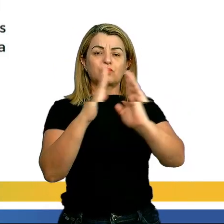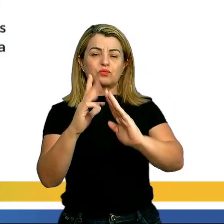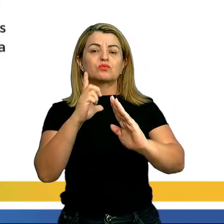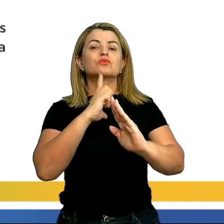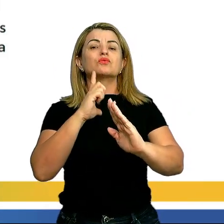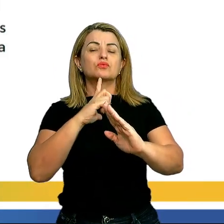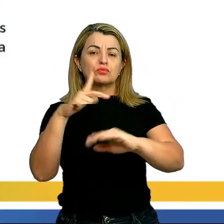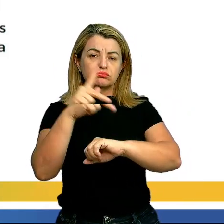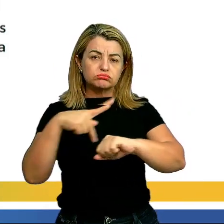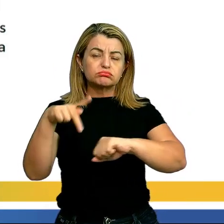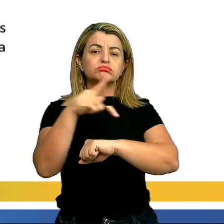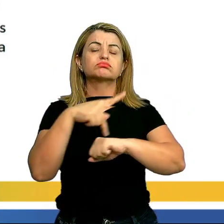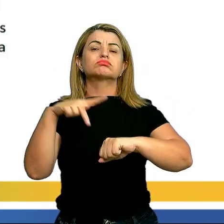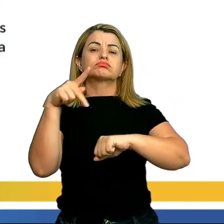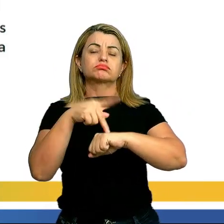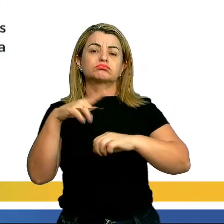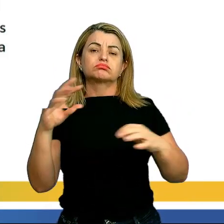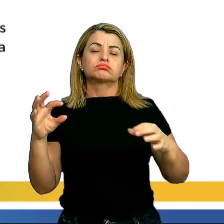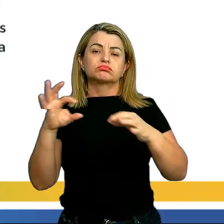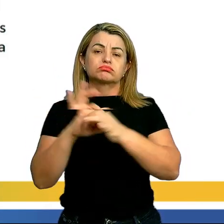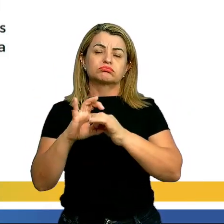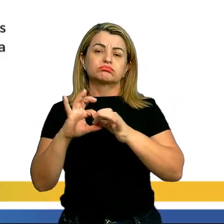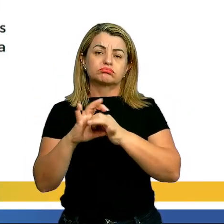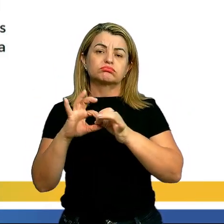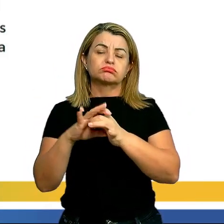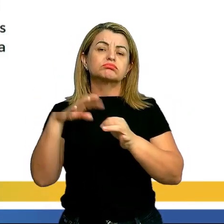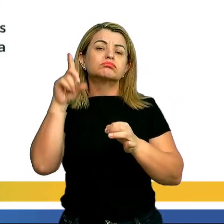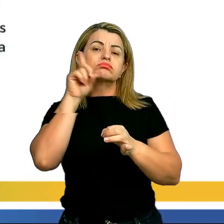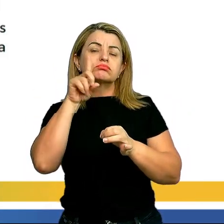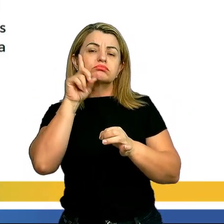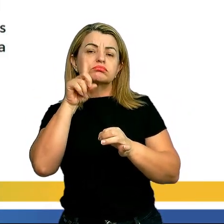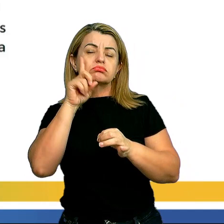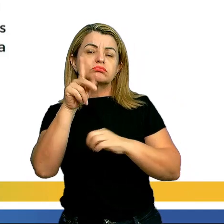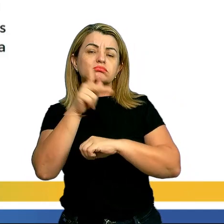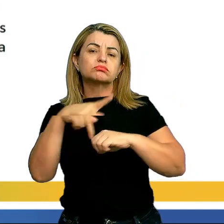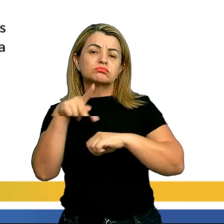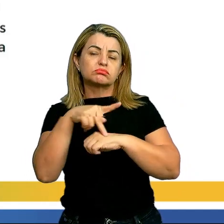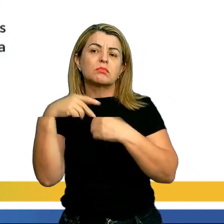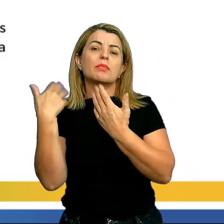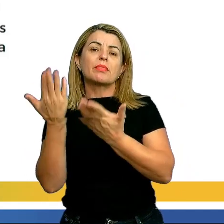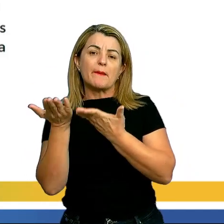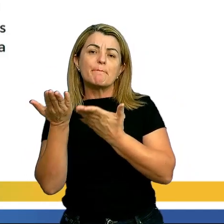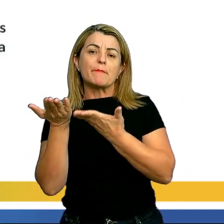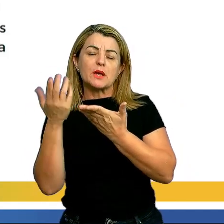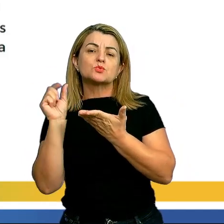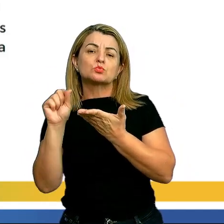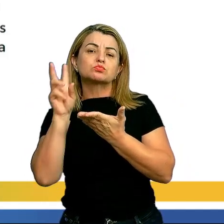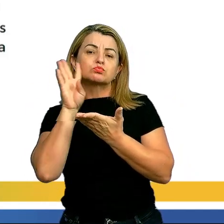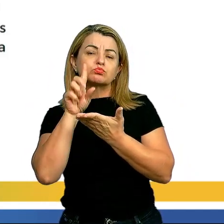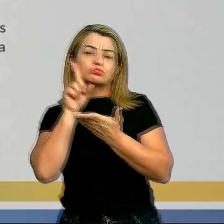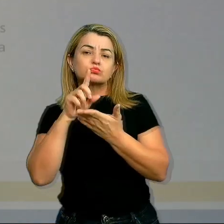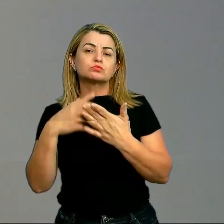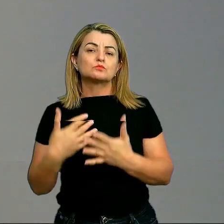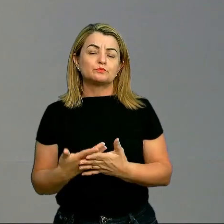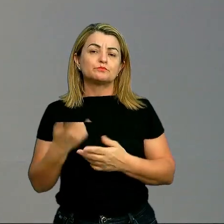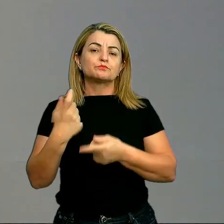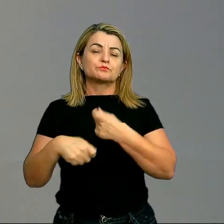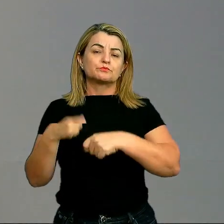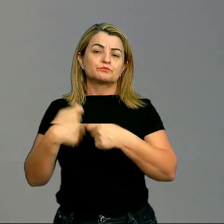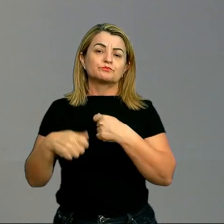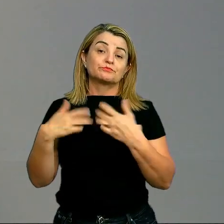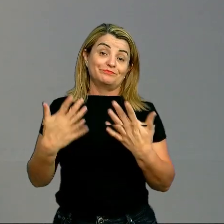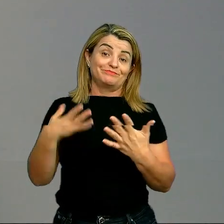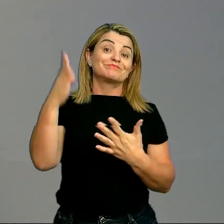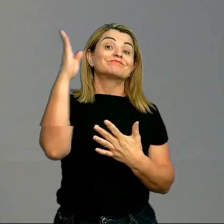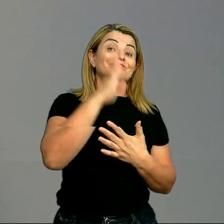os países que são aliados dos Estados Unidos, os países que dependem economicamente dos Estados Unidos. Dentre eles,